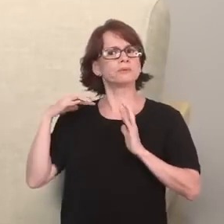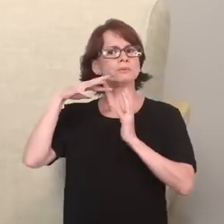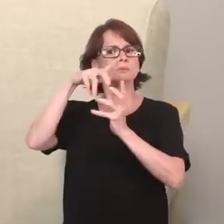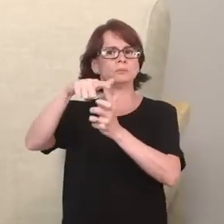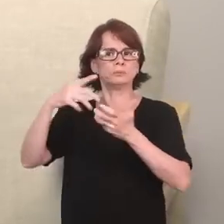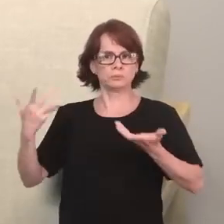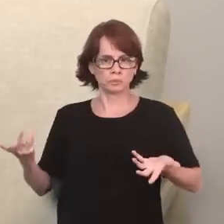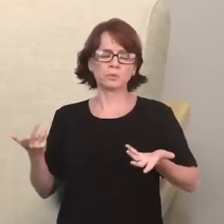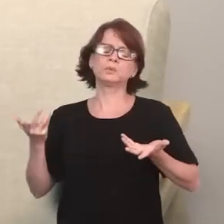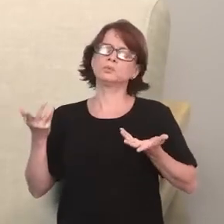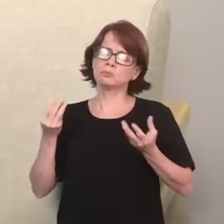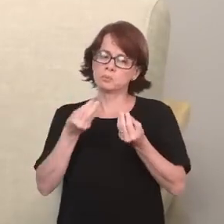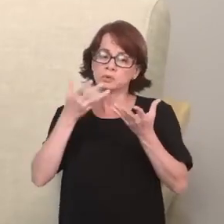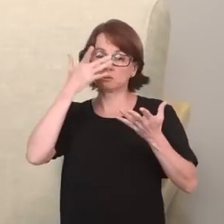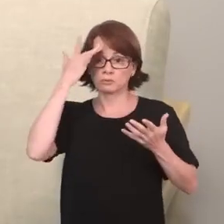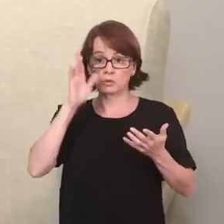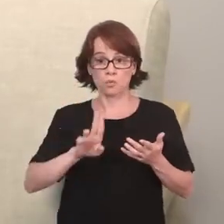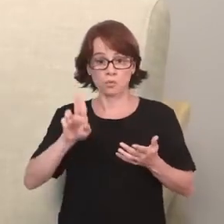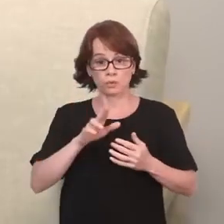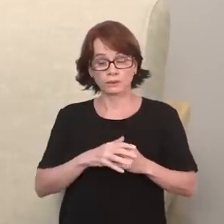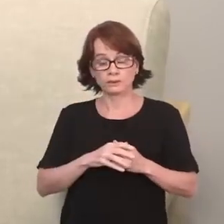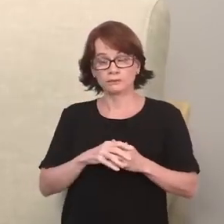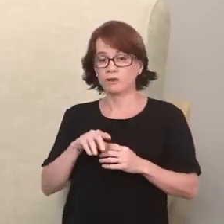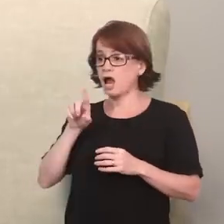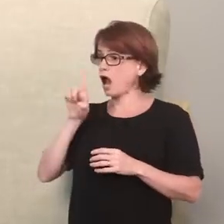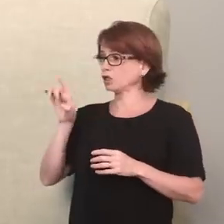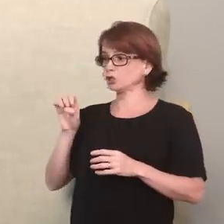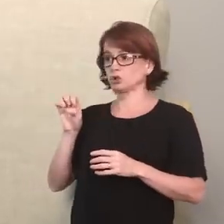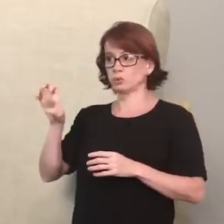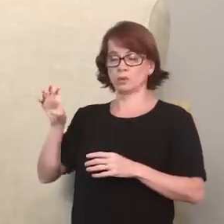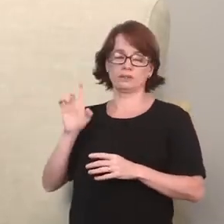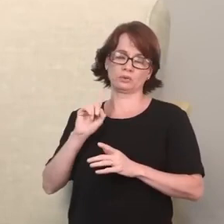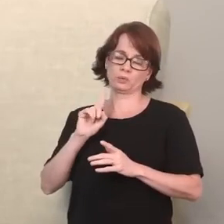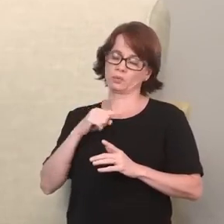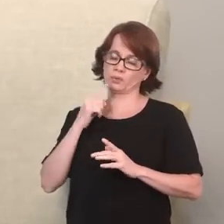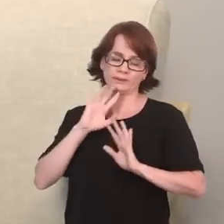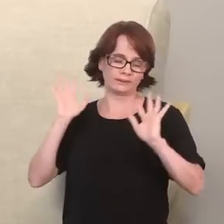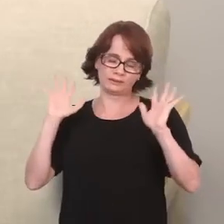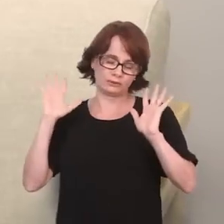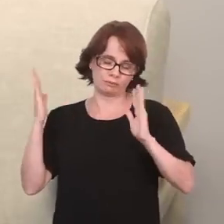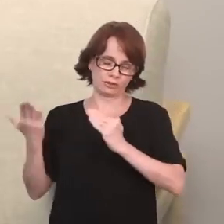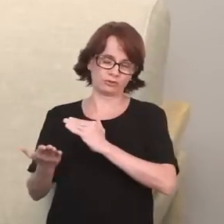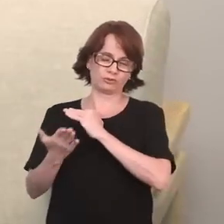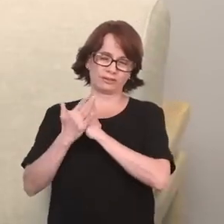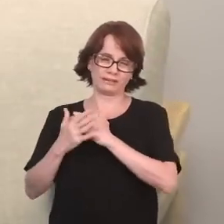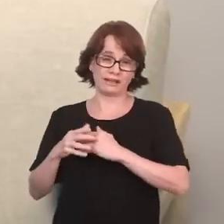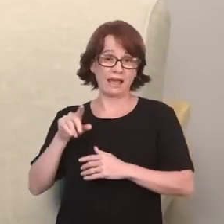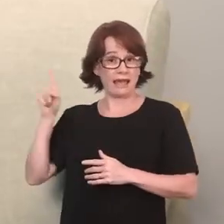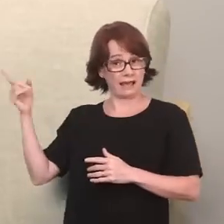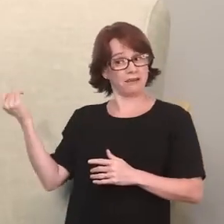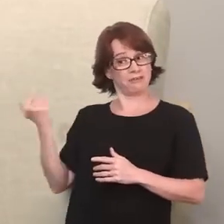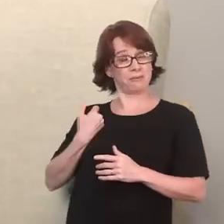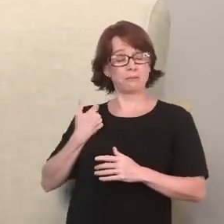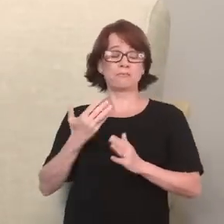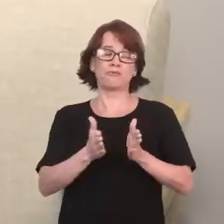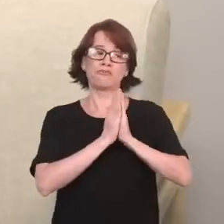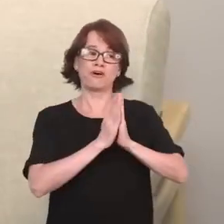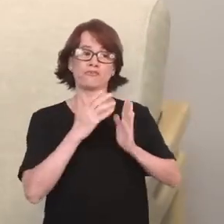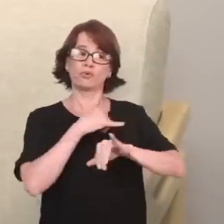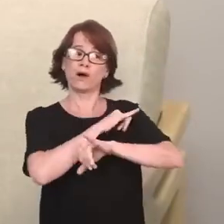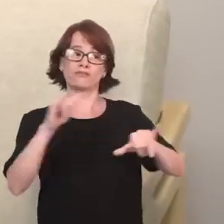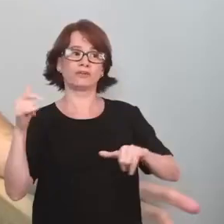muito falada, é importante. Uma hora, quem sabe, vai, nem a Zoe não conseguiu dar jeito, não. Ela fala, não fala pra ninguém que eu fui professora de